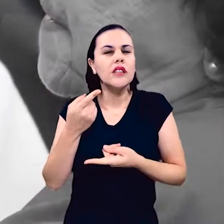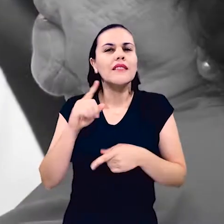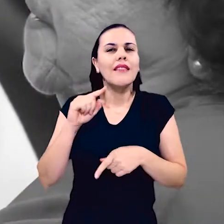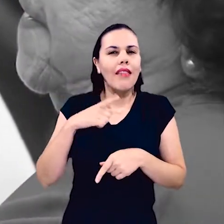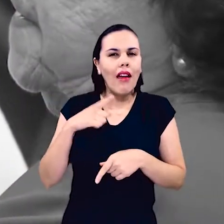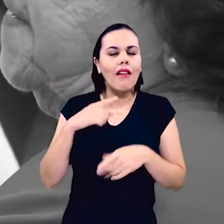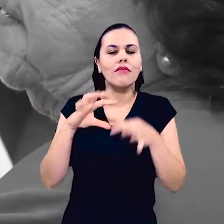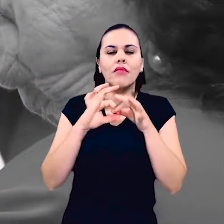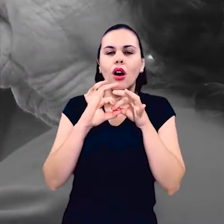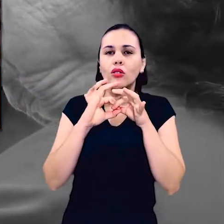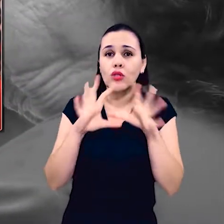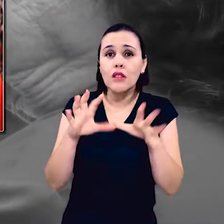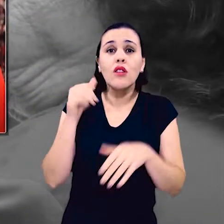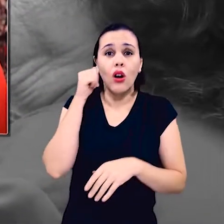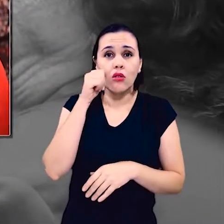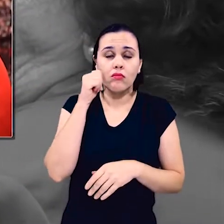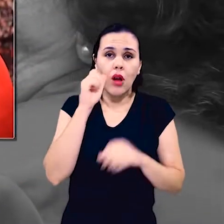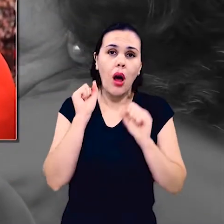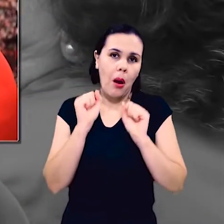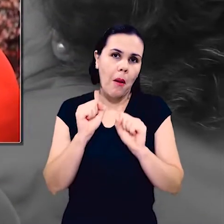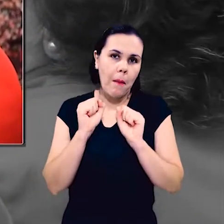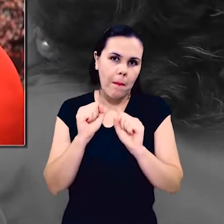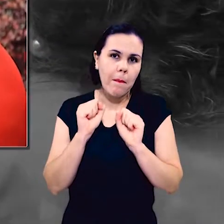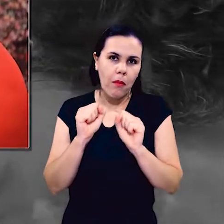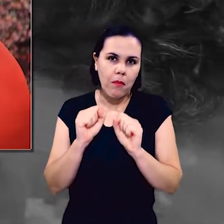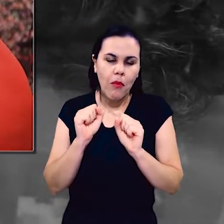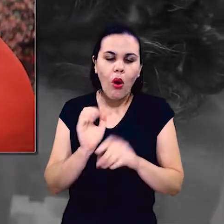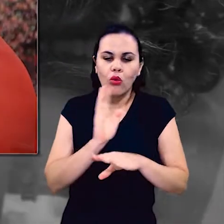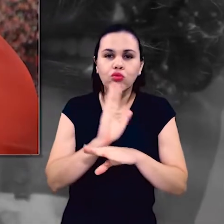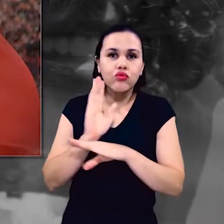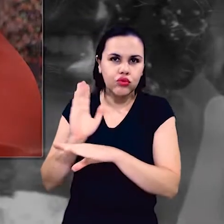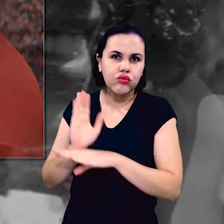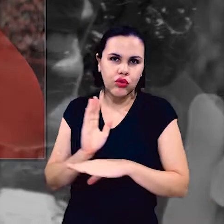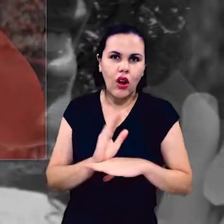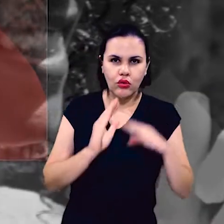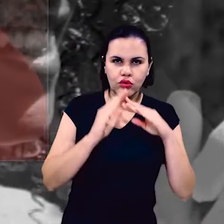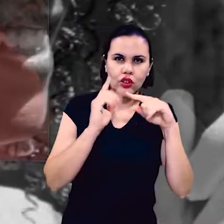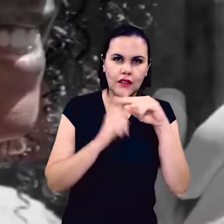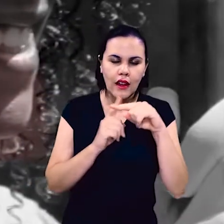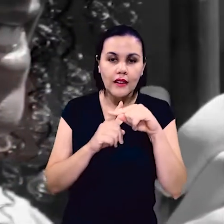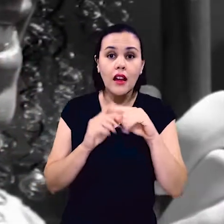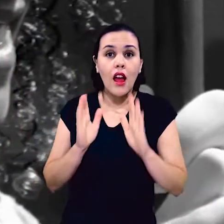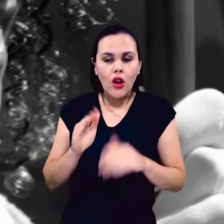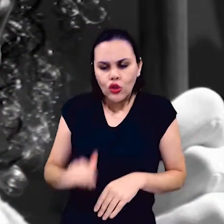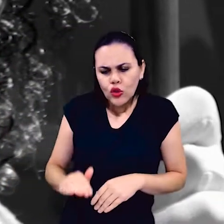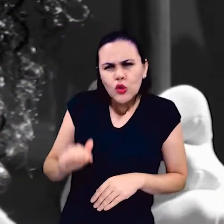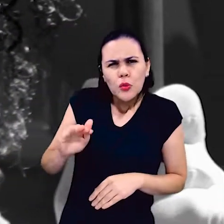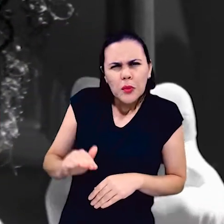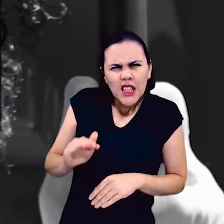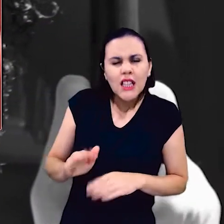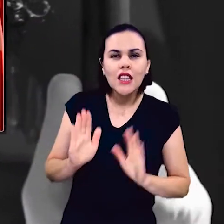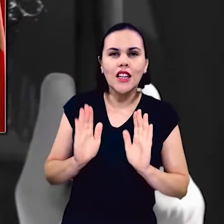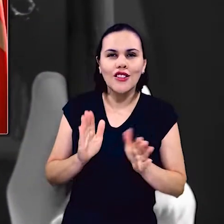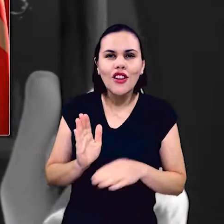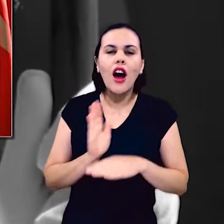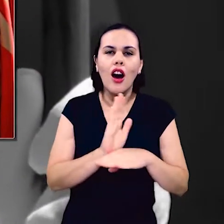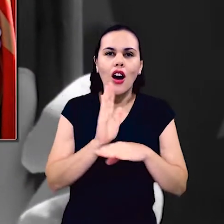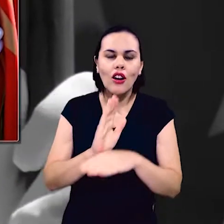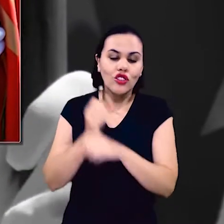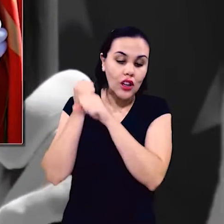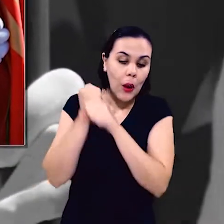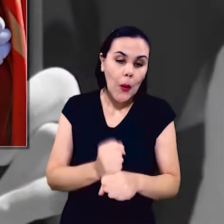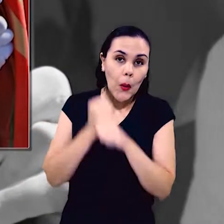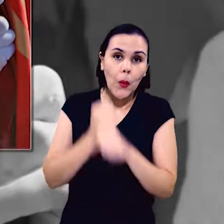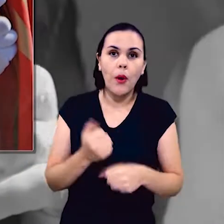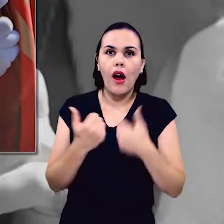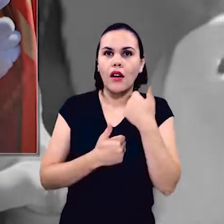aí a autorização para que mulher pudesse servir o altar. Desde pequenininha, eu já ia nas alvoradas, então eu ajudava na